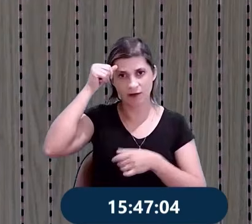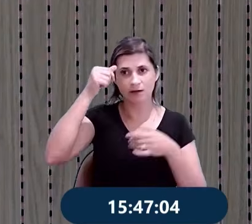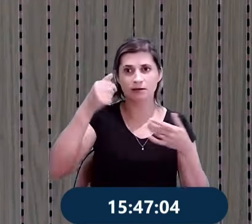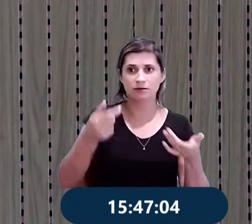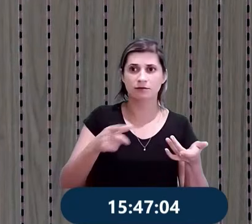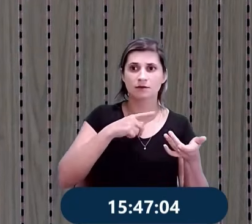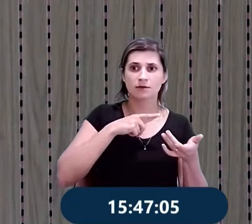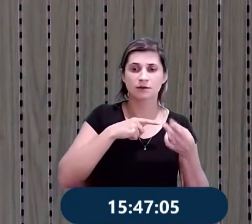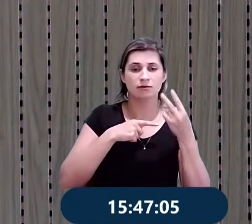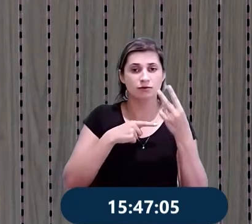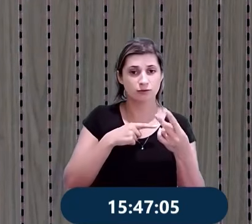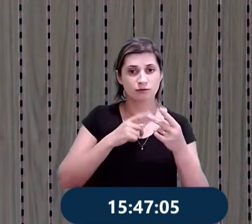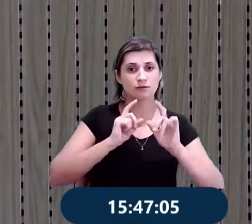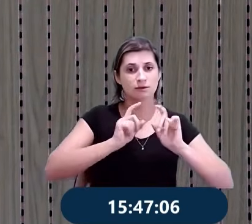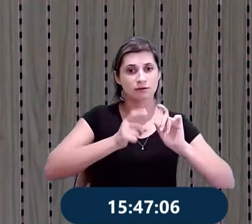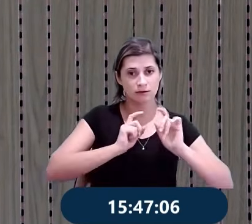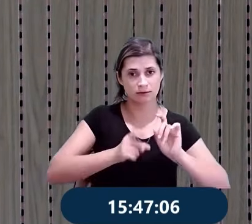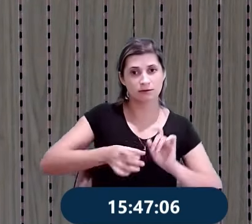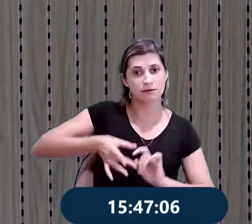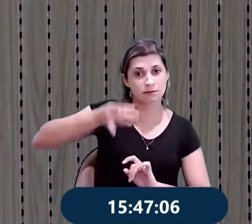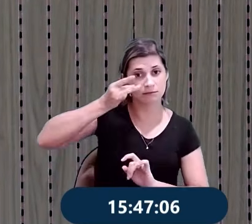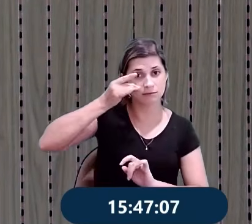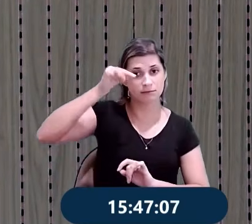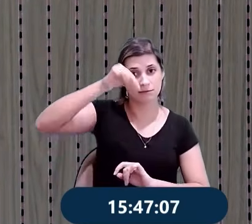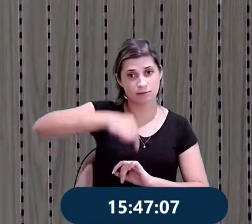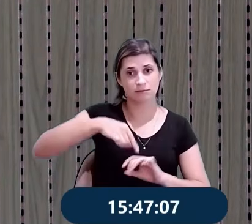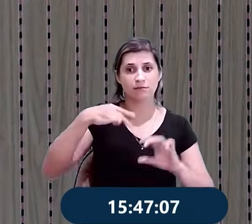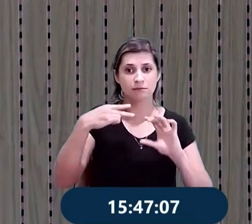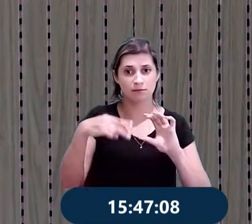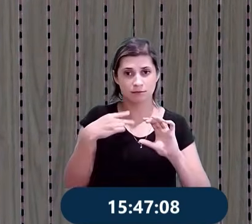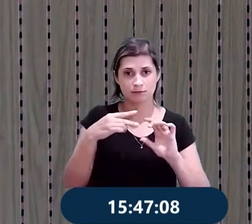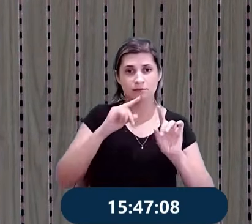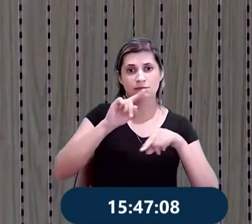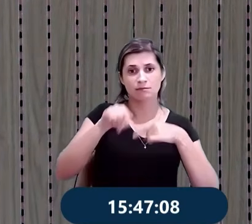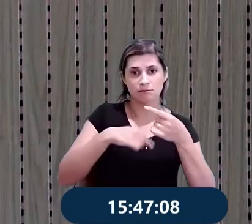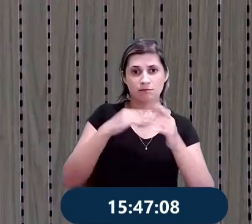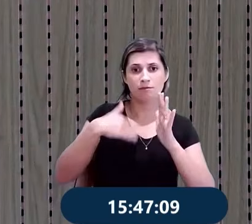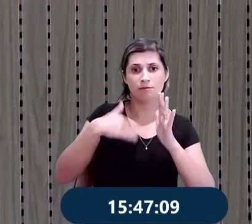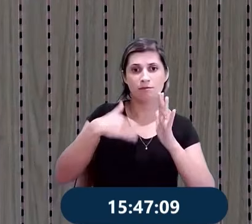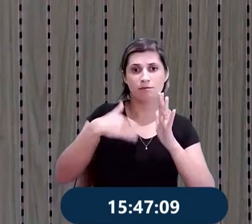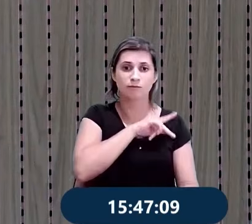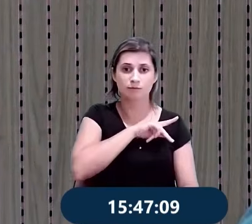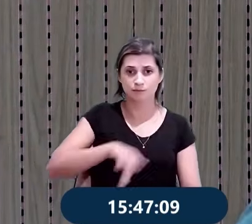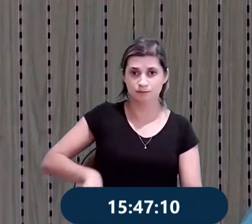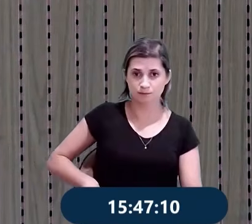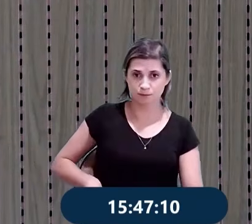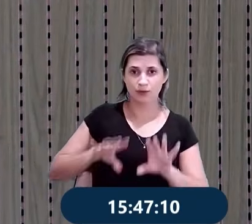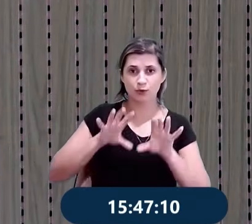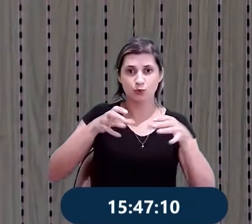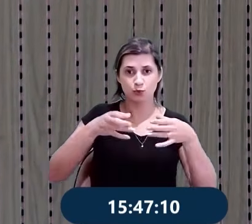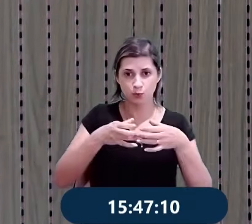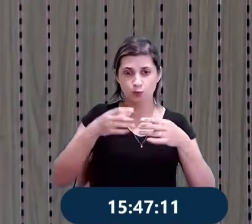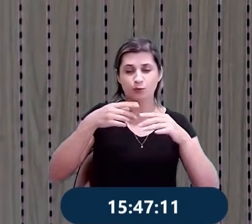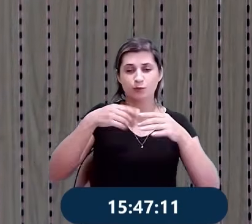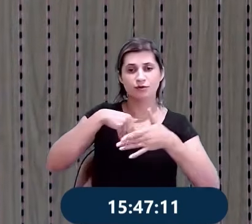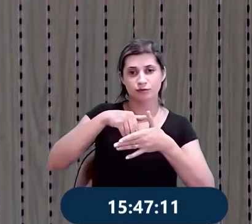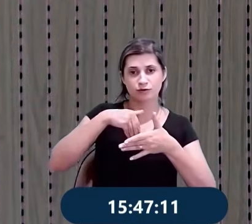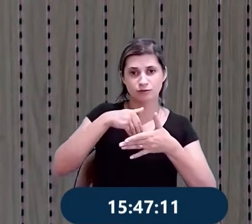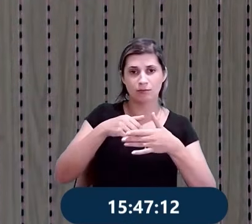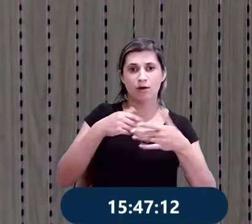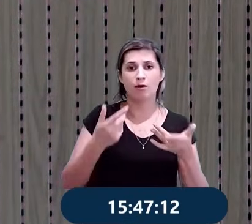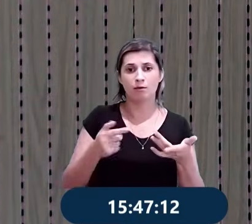aqui na Câmara, depois com todos os presidentes dos clubes de várzea e as categorias também, depois